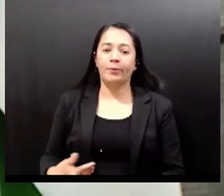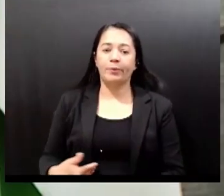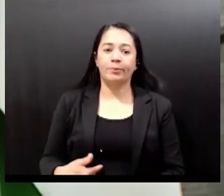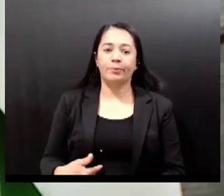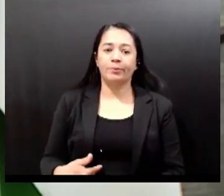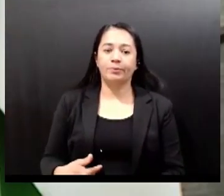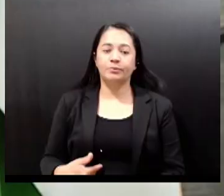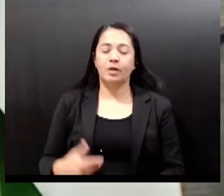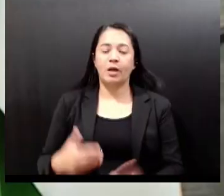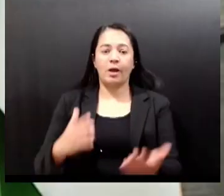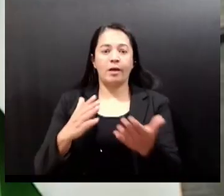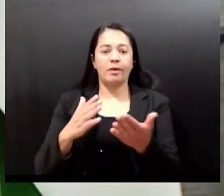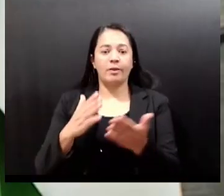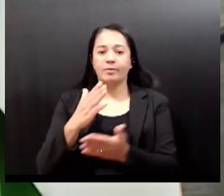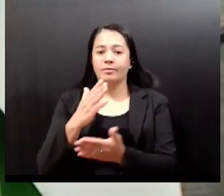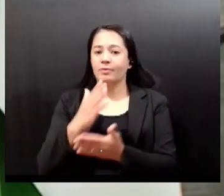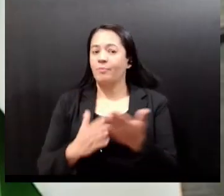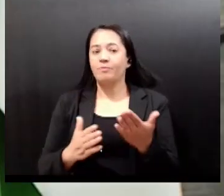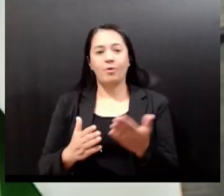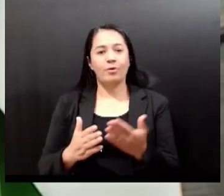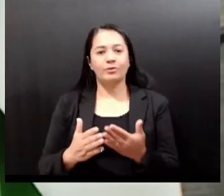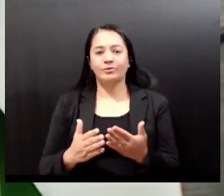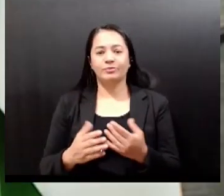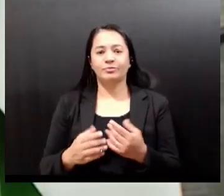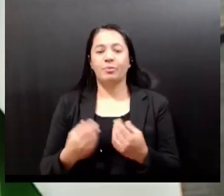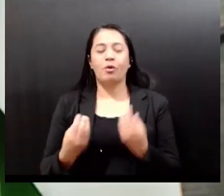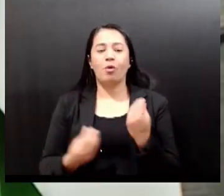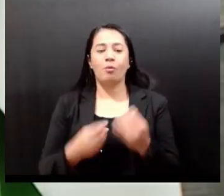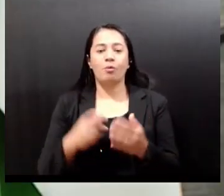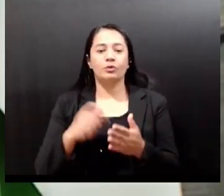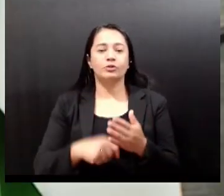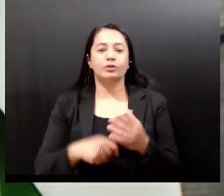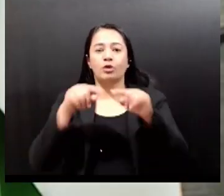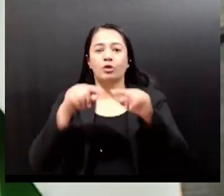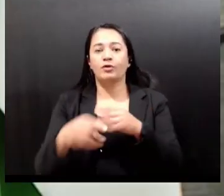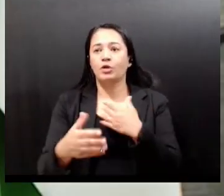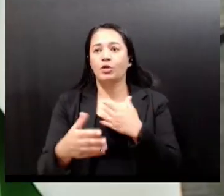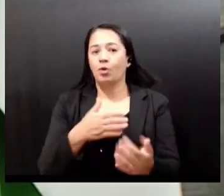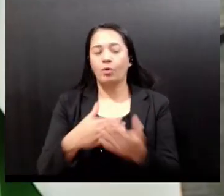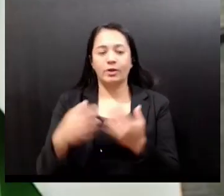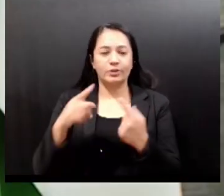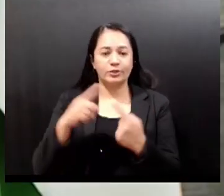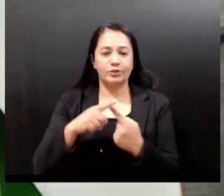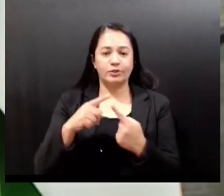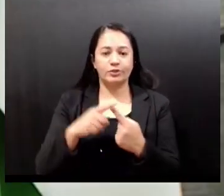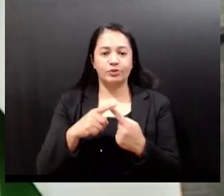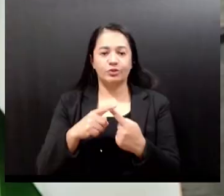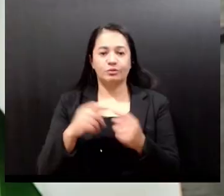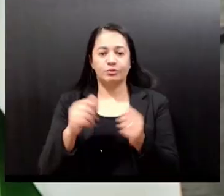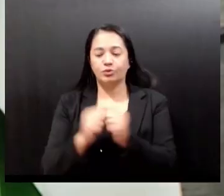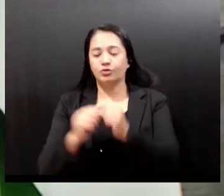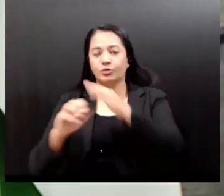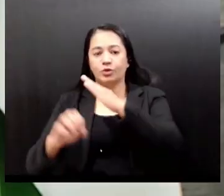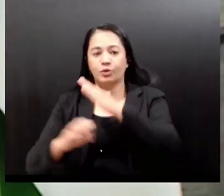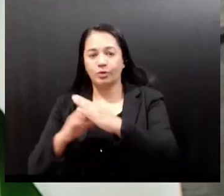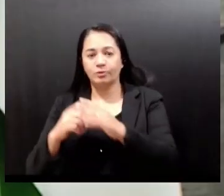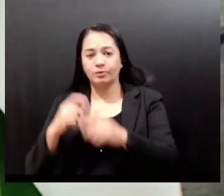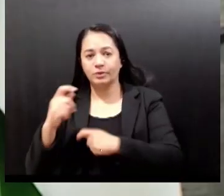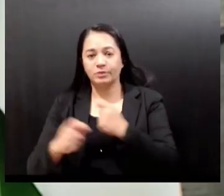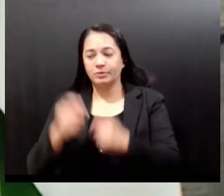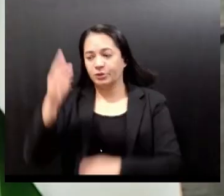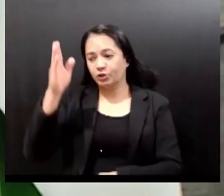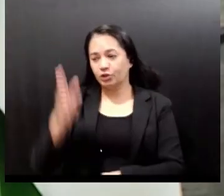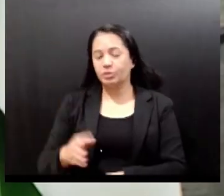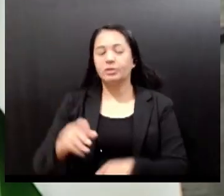projeto, celebrar contratos, convênios ou qualquer outra forma de cooperação com essas empresas, tanto na administração direta quanto